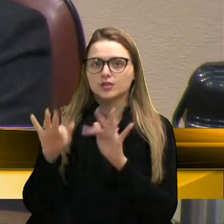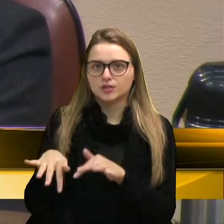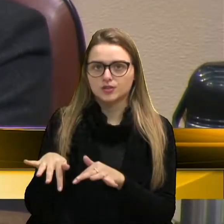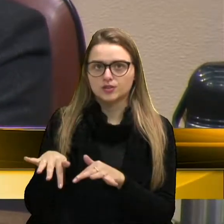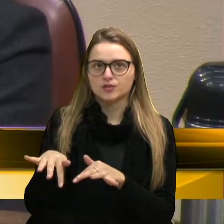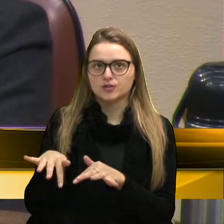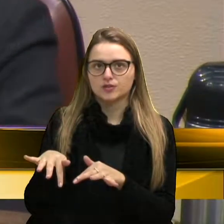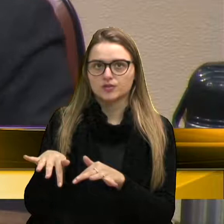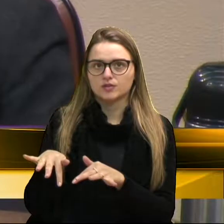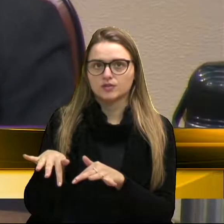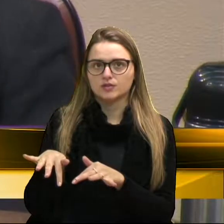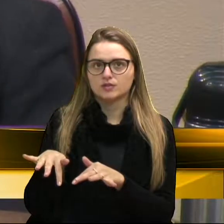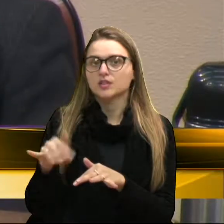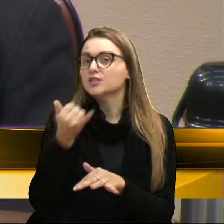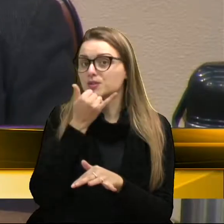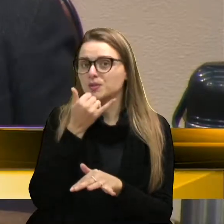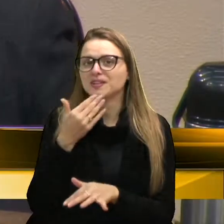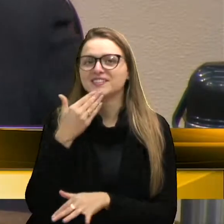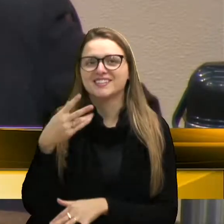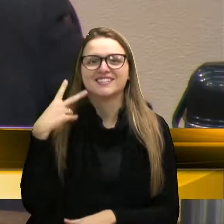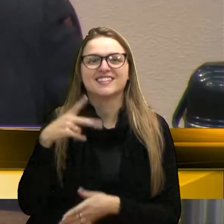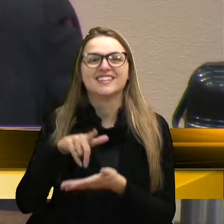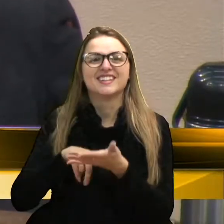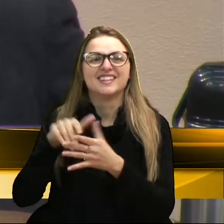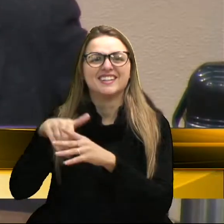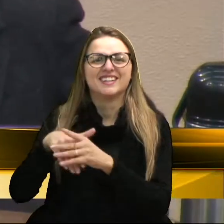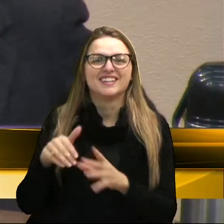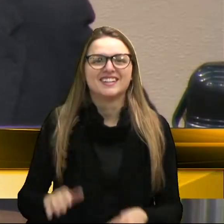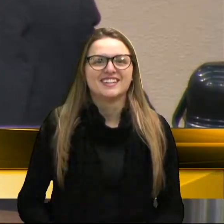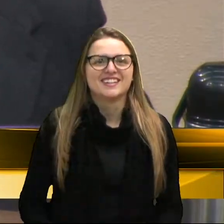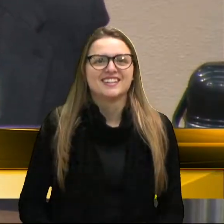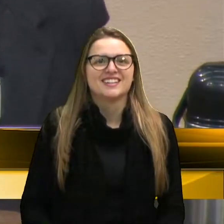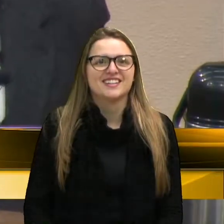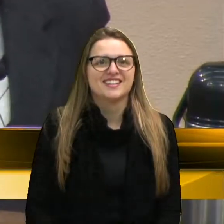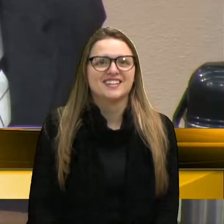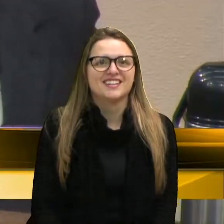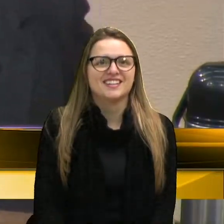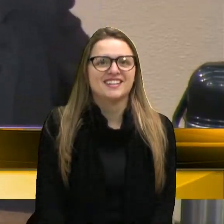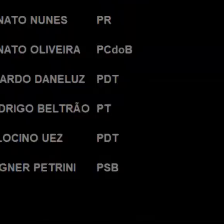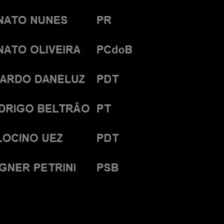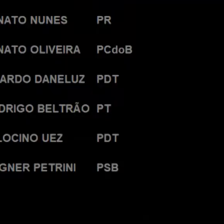Encerrada. Não, solicito aos vereadores que registrem seus votos.